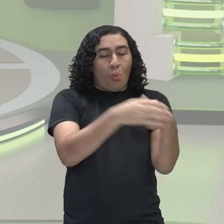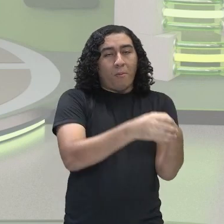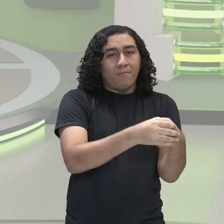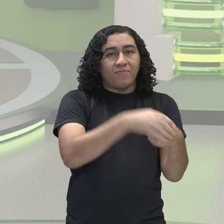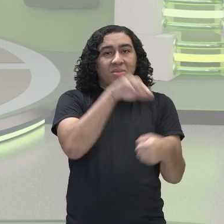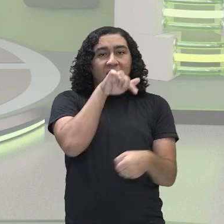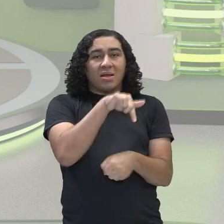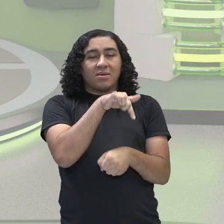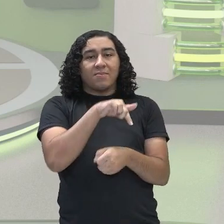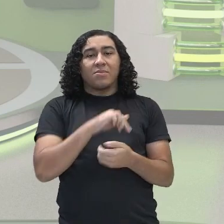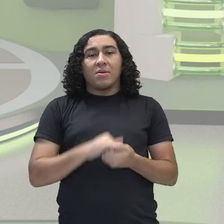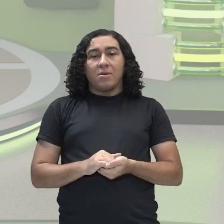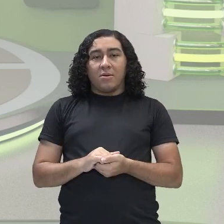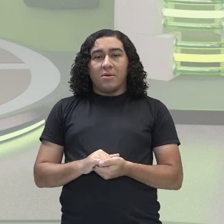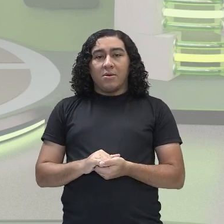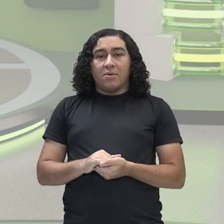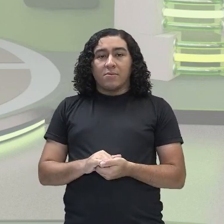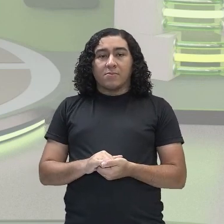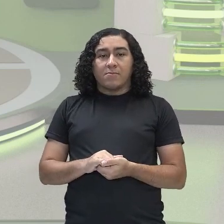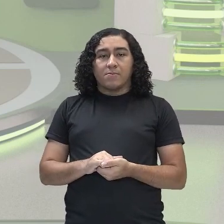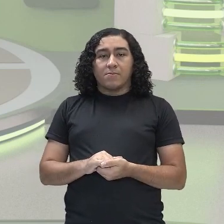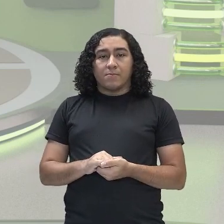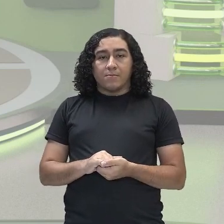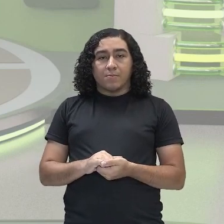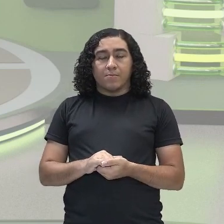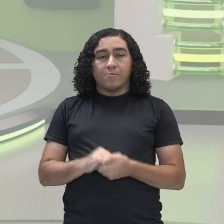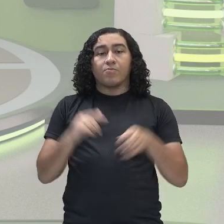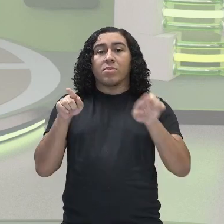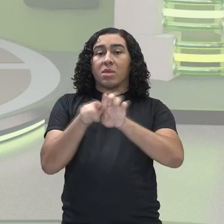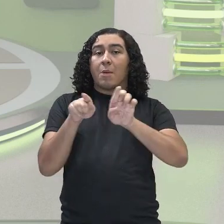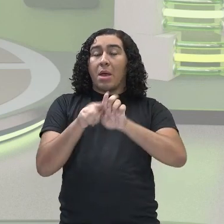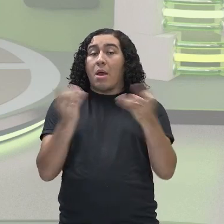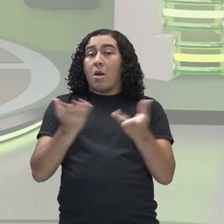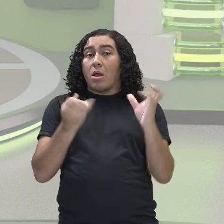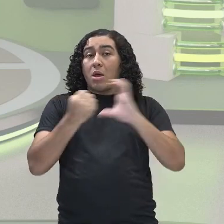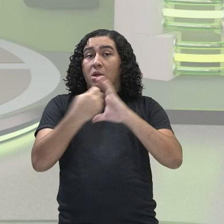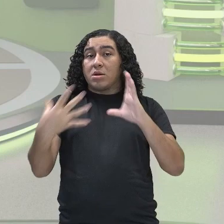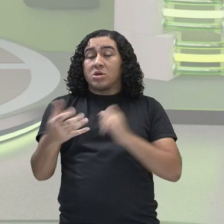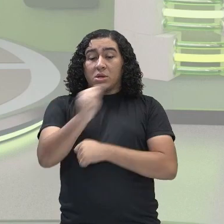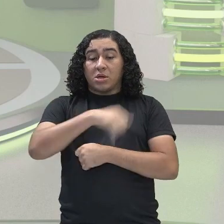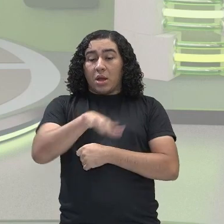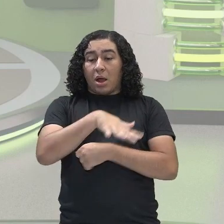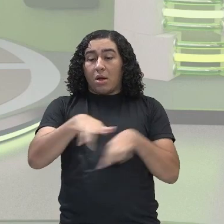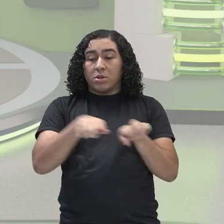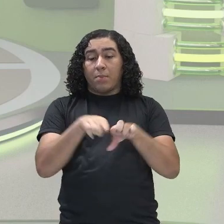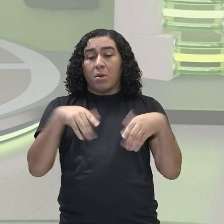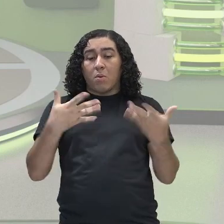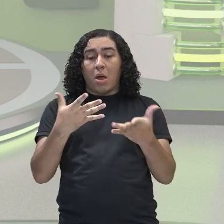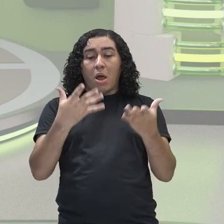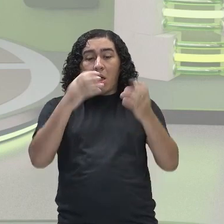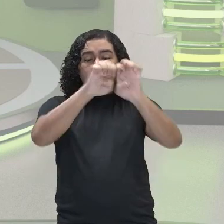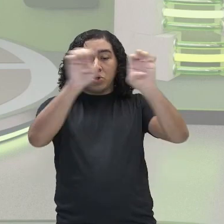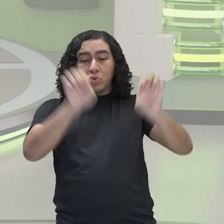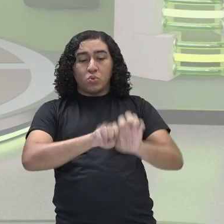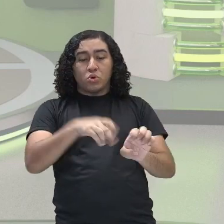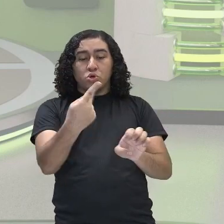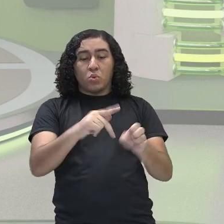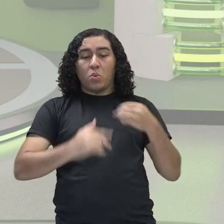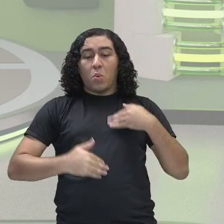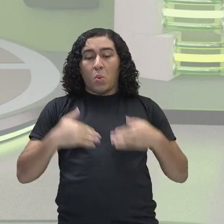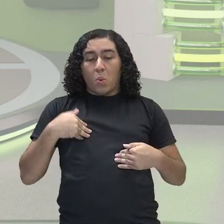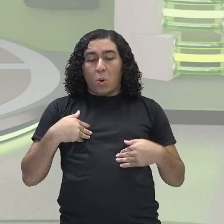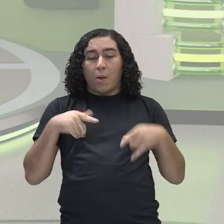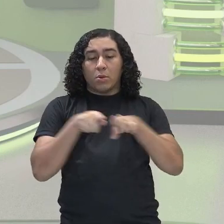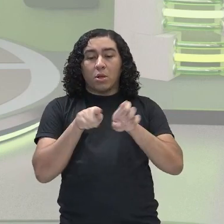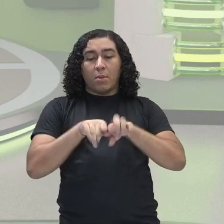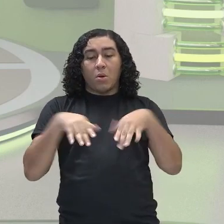seres vivos. E o que nós vamos aprender é sobre as características gerais, como eles são, qual é a morfologia deles, né?